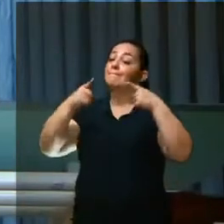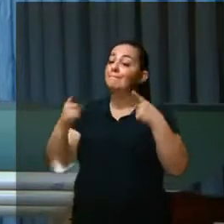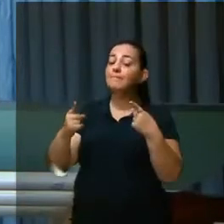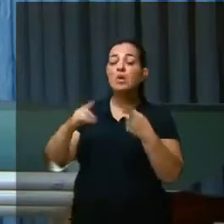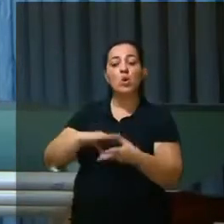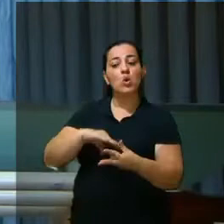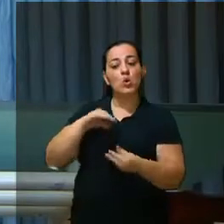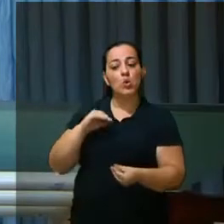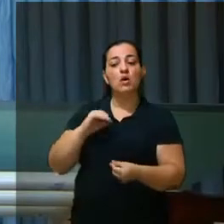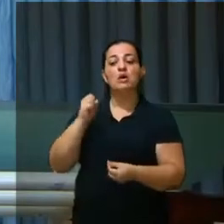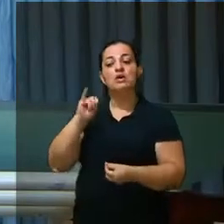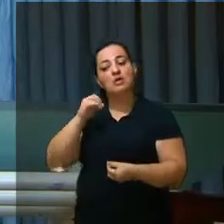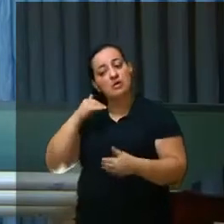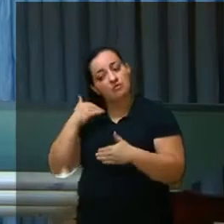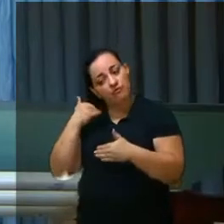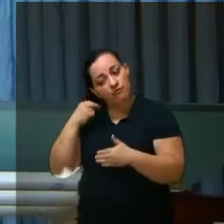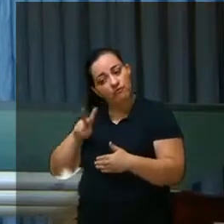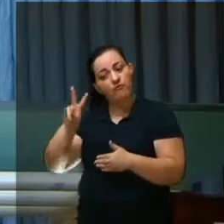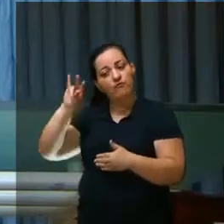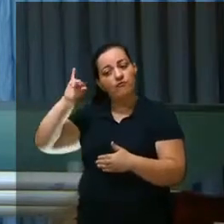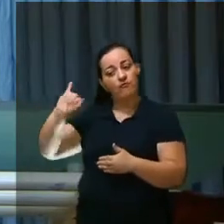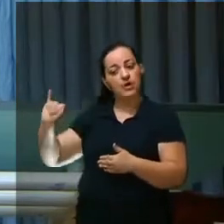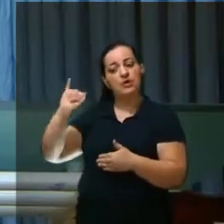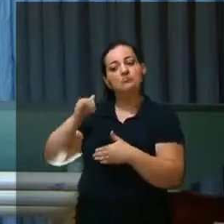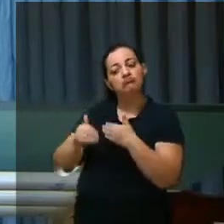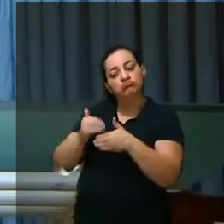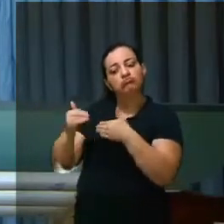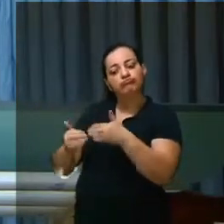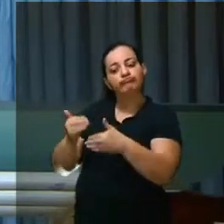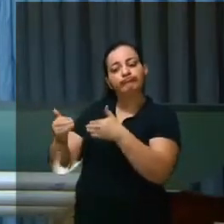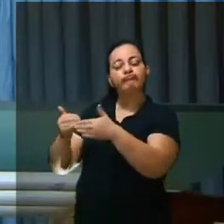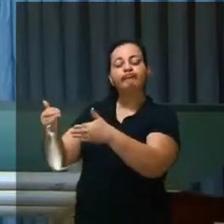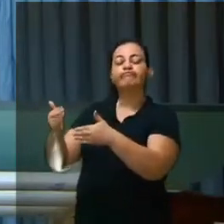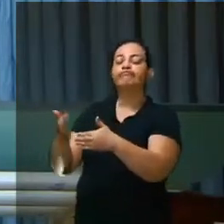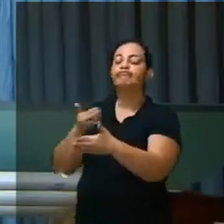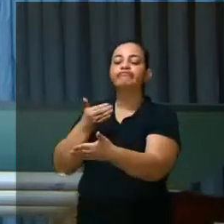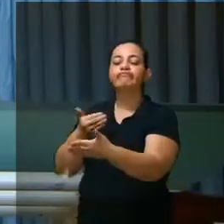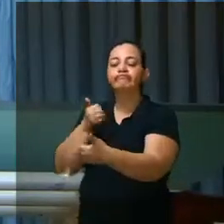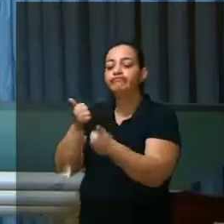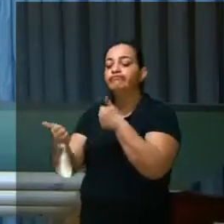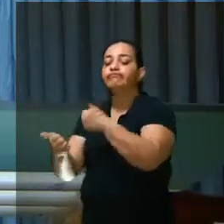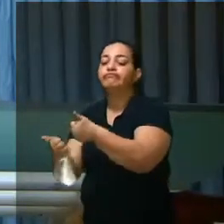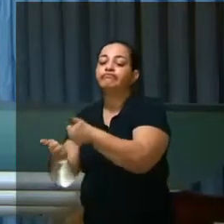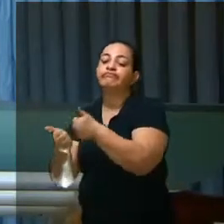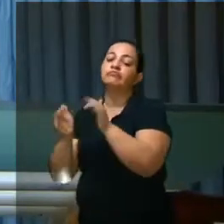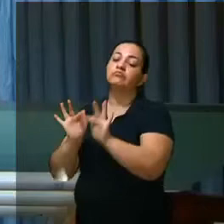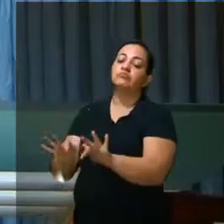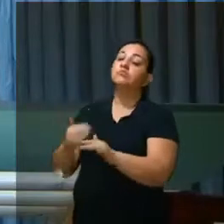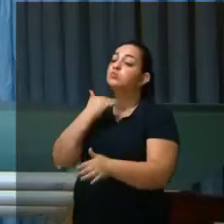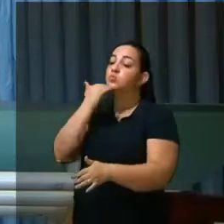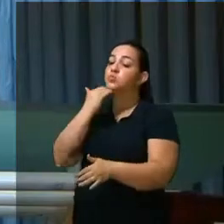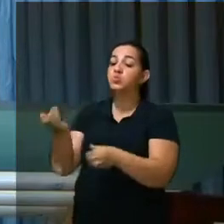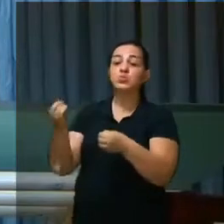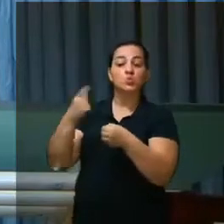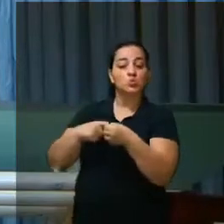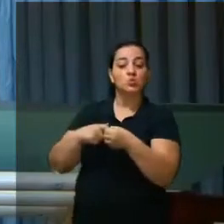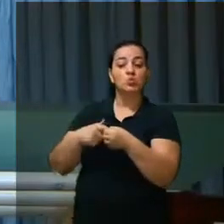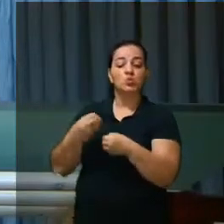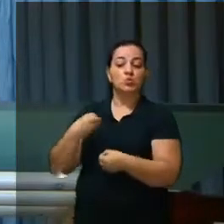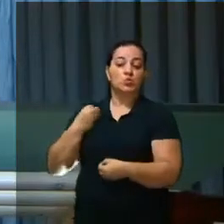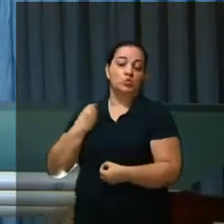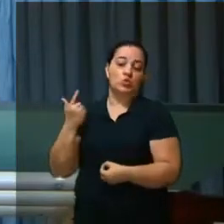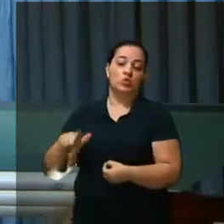se você vai indo desse jeito e chega ao final da tua caminhada não tem como voltar a ver